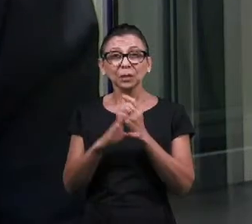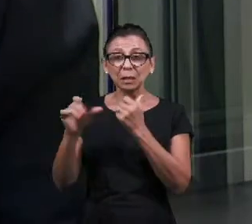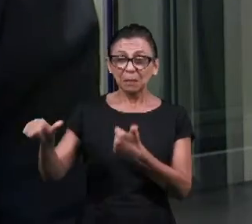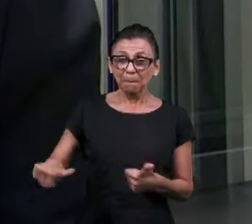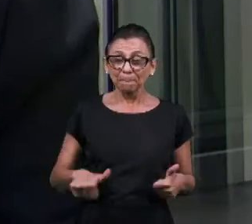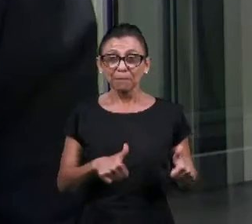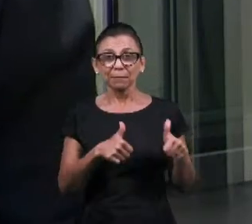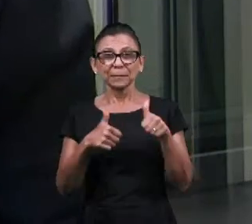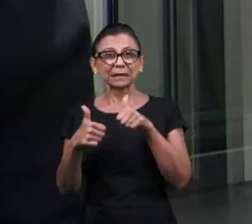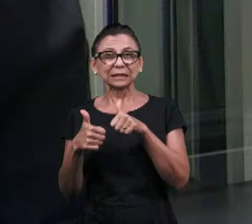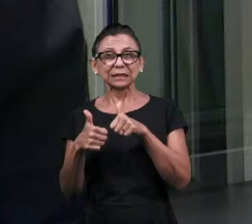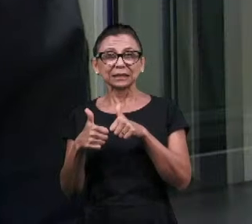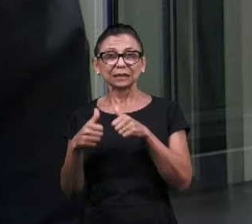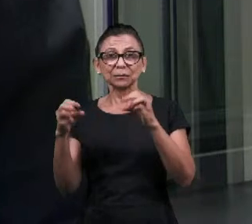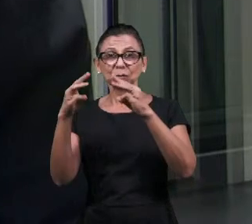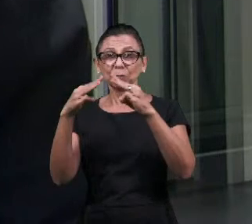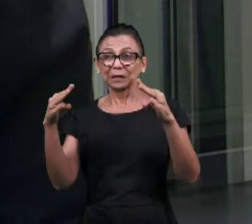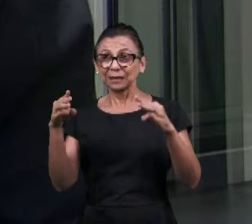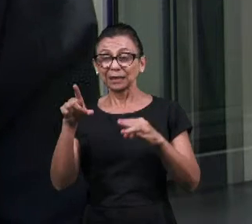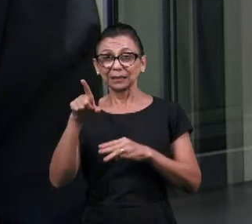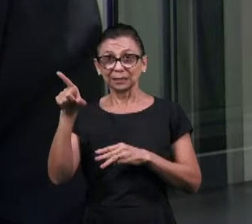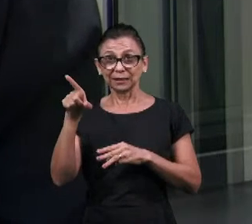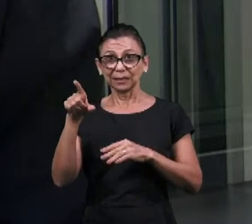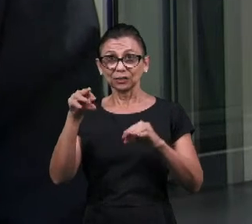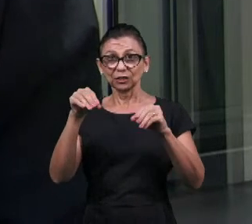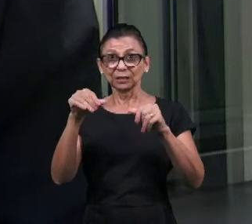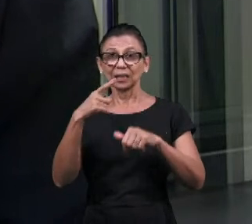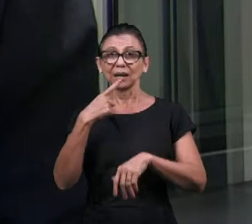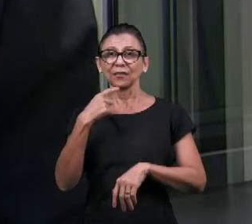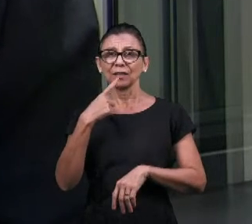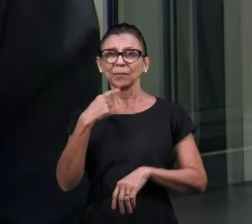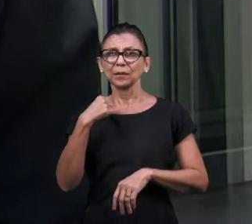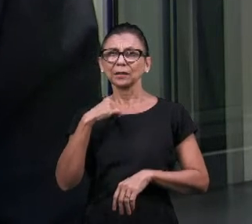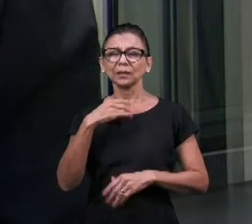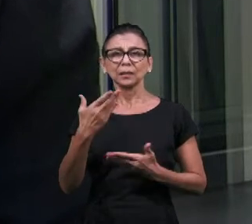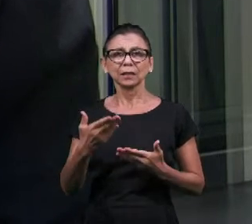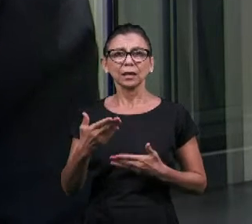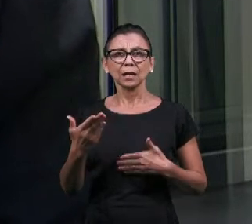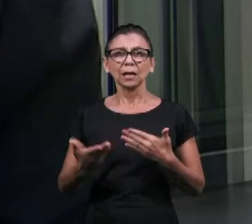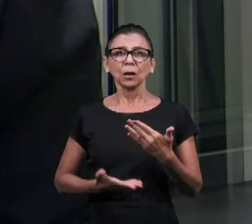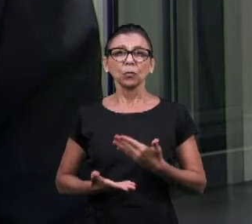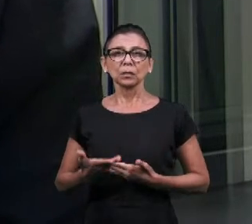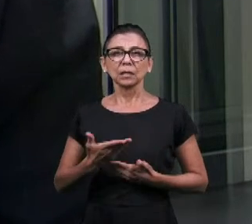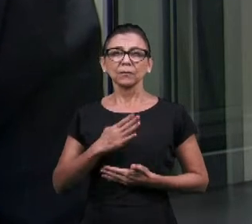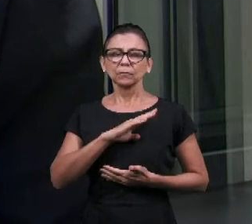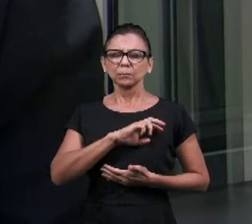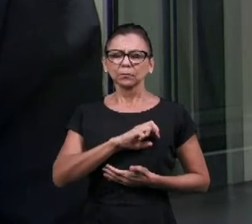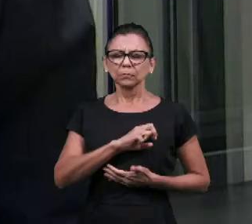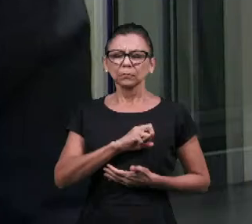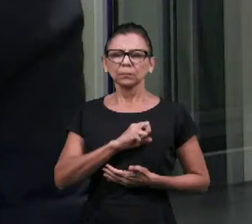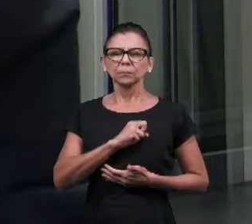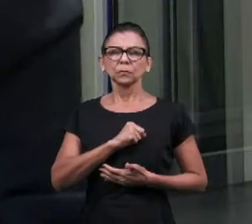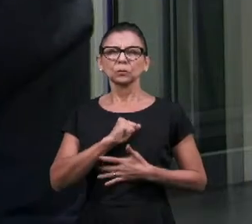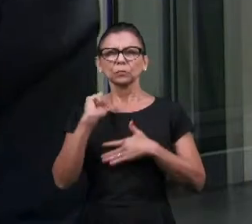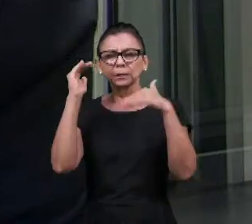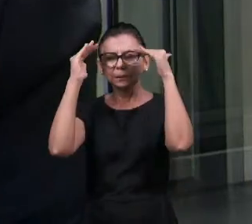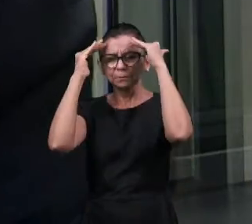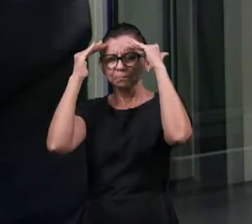tanto amor, com tanto zelo, com tanta dedicação, respeito, que,